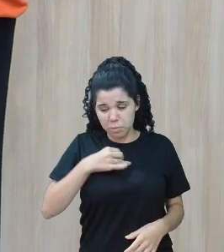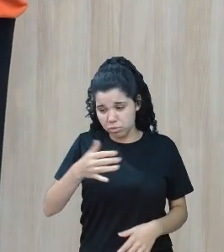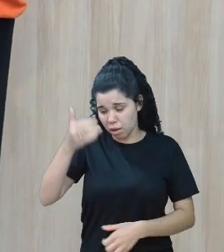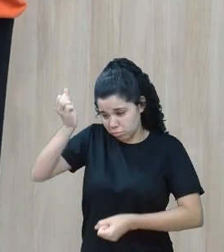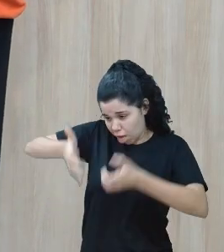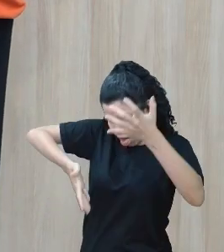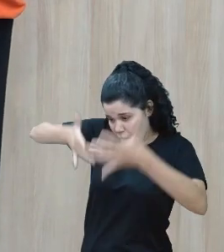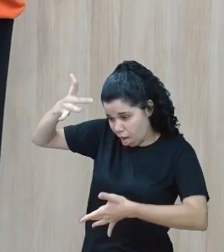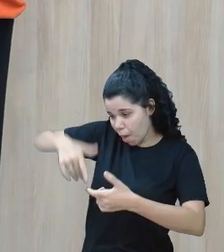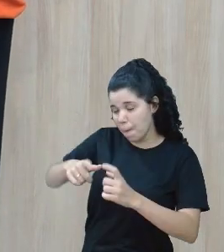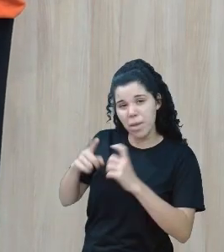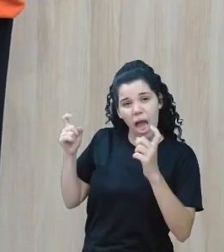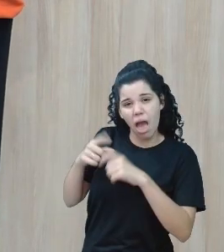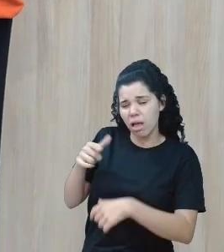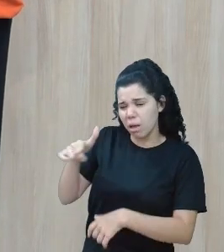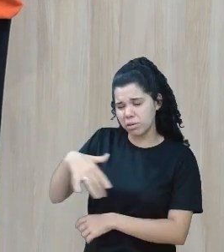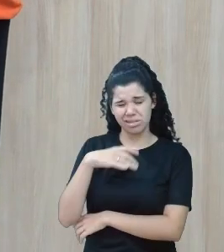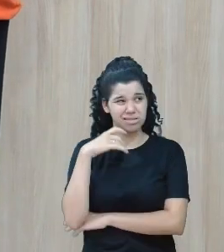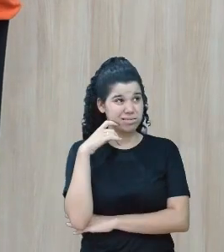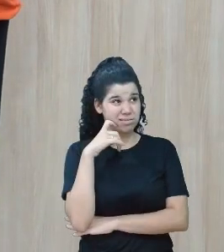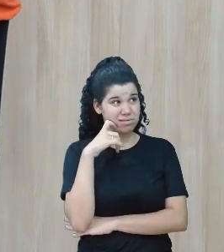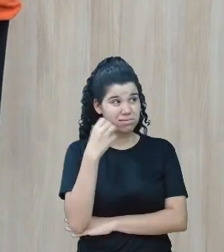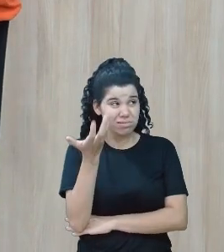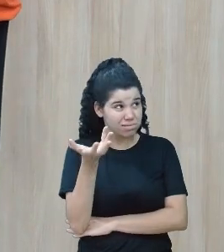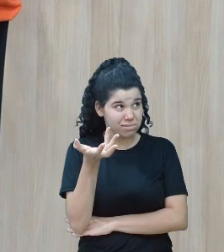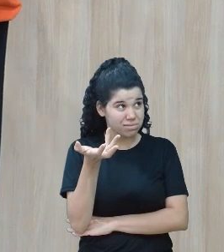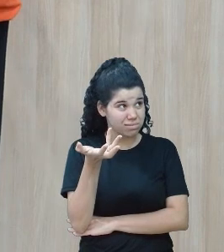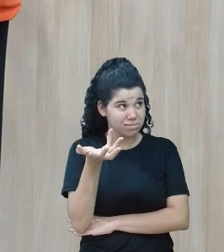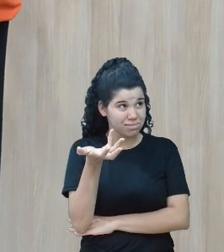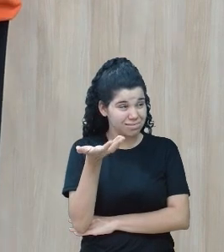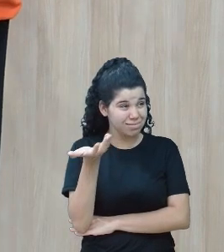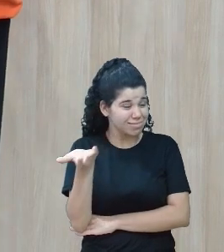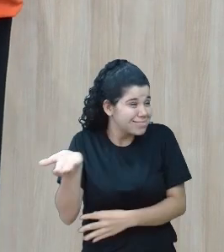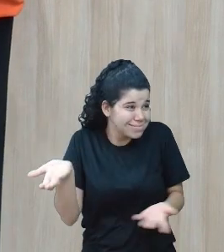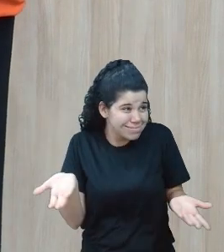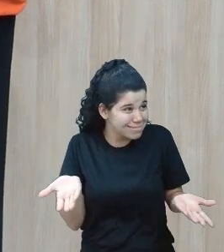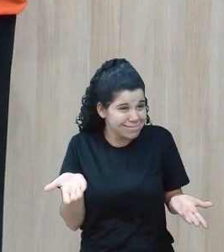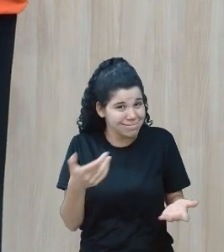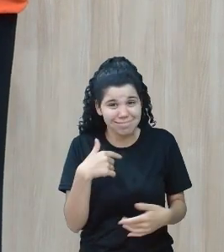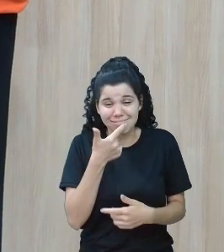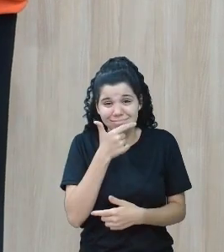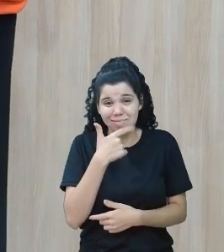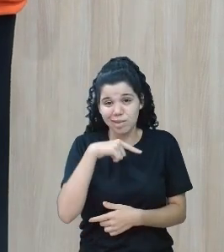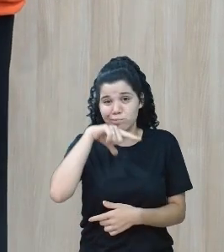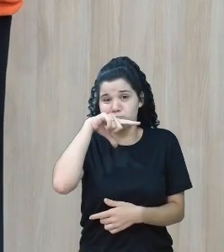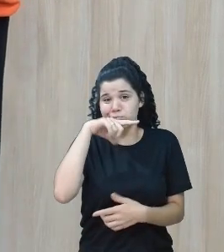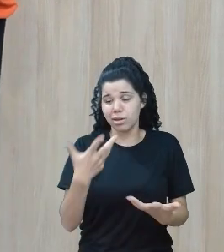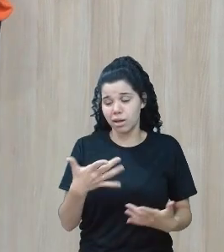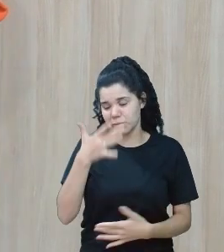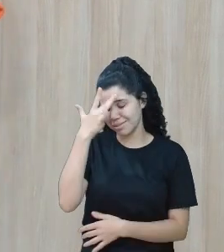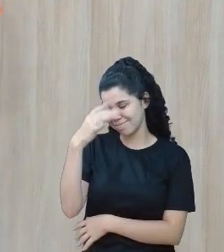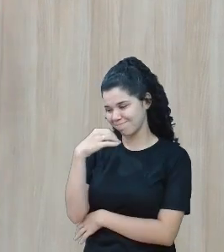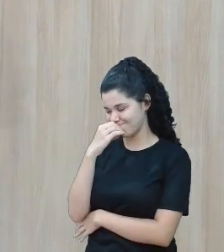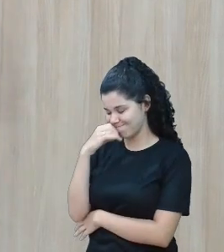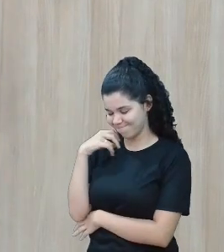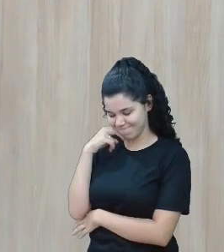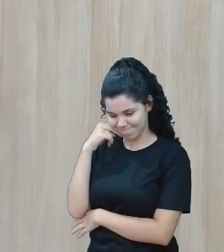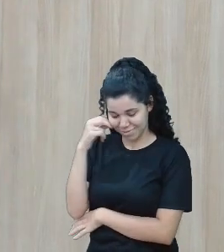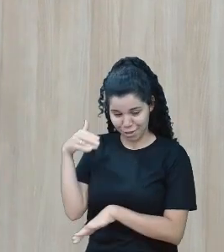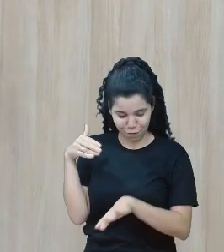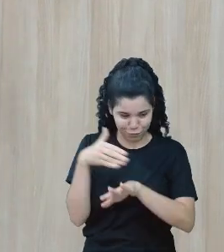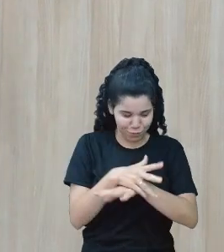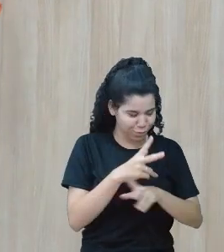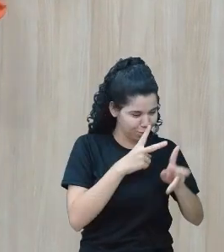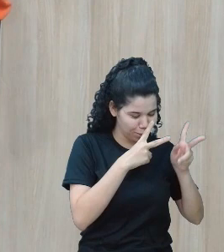alguém e a pessoa no final fazer assim, sim, e daí? Aí a pessoa chega, volta para casa assim, minha gente, não, vamos embora, eu vou